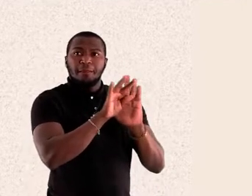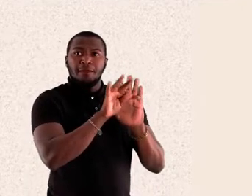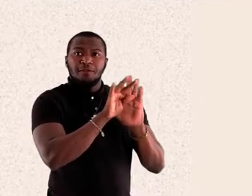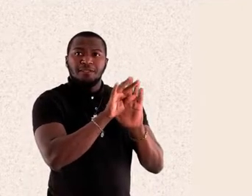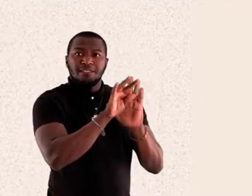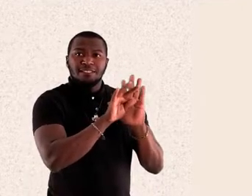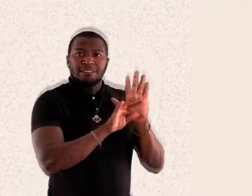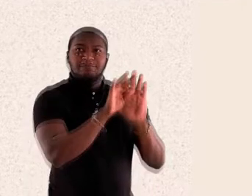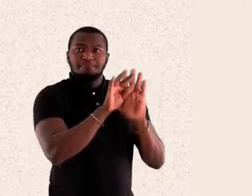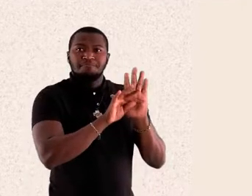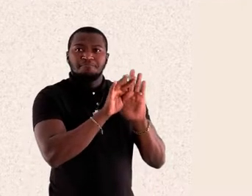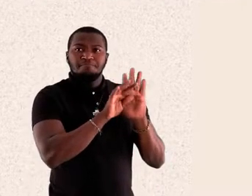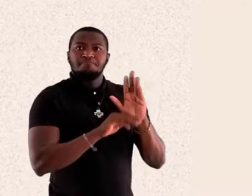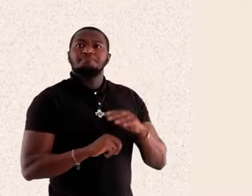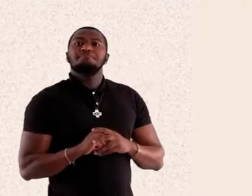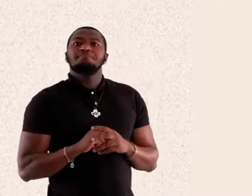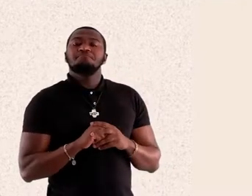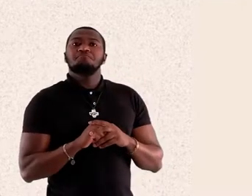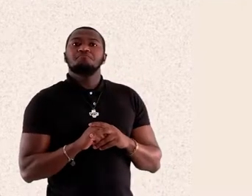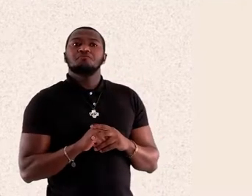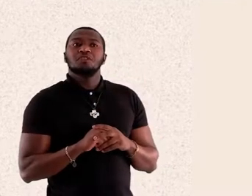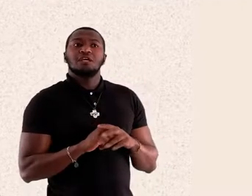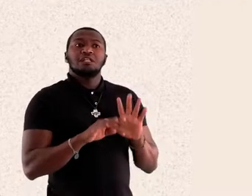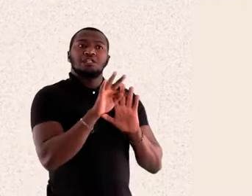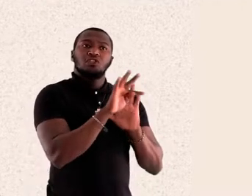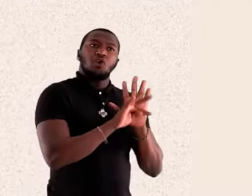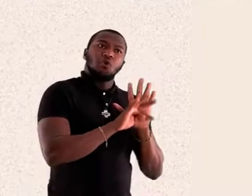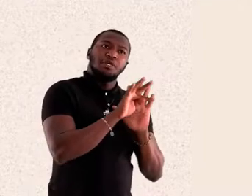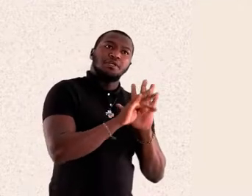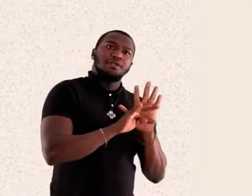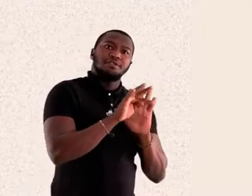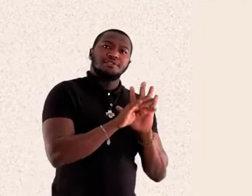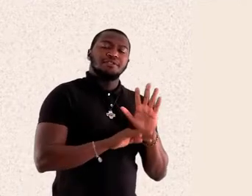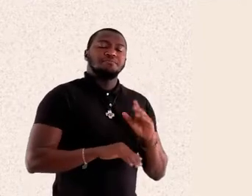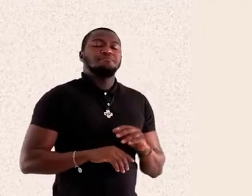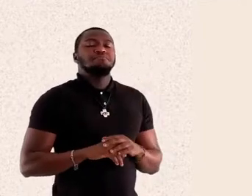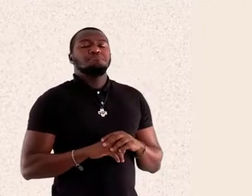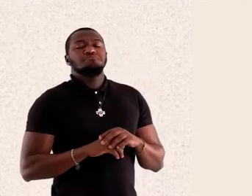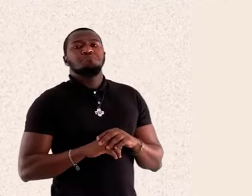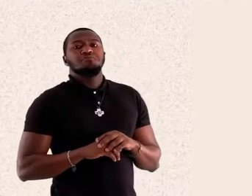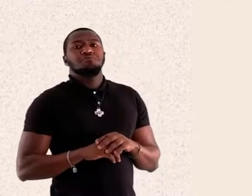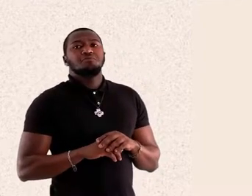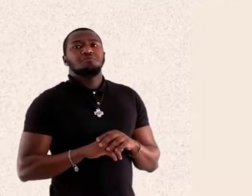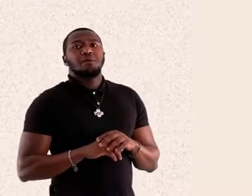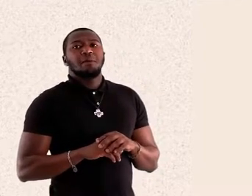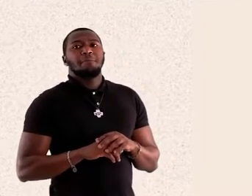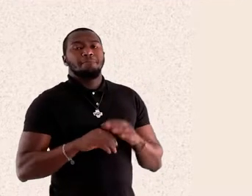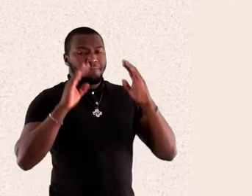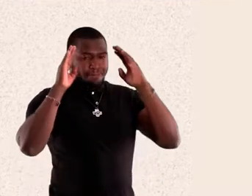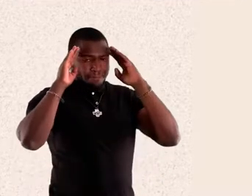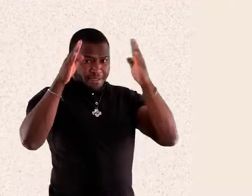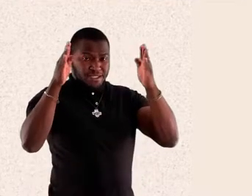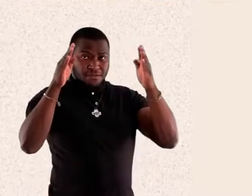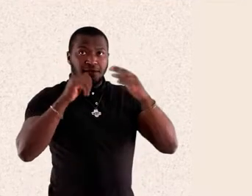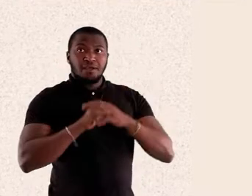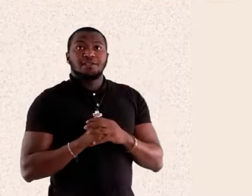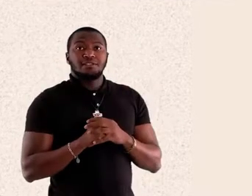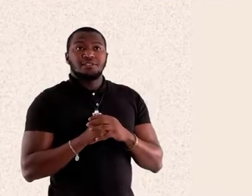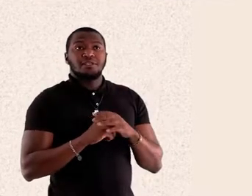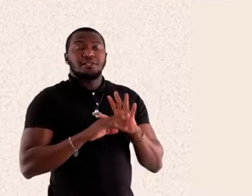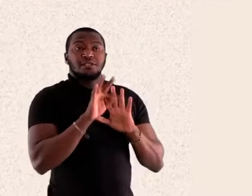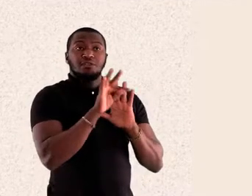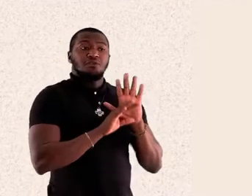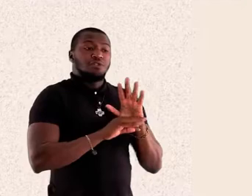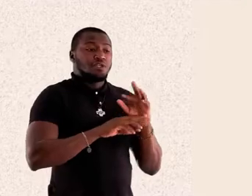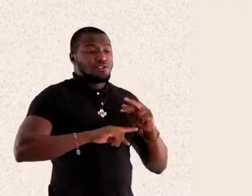hábeis a existem teorias né dominantes existem diversas vantagens competitivas